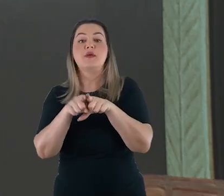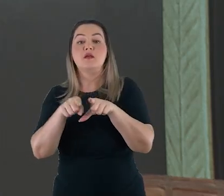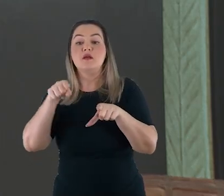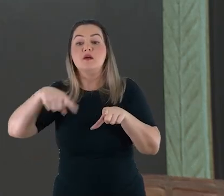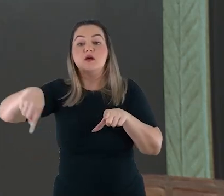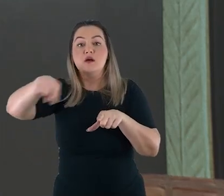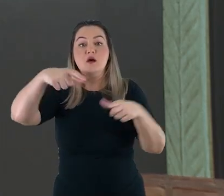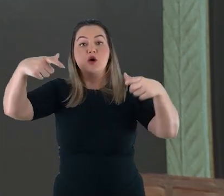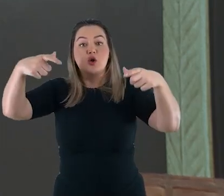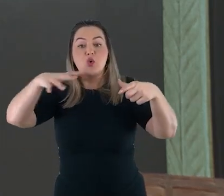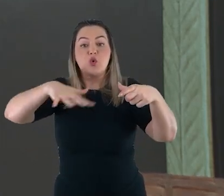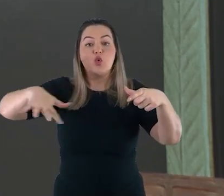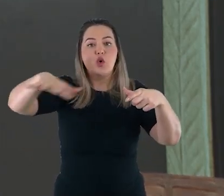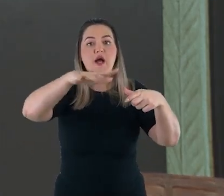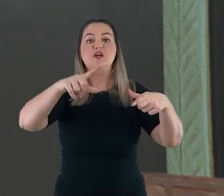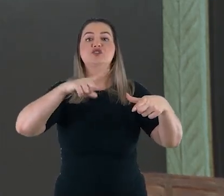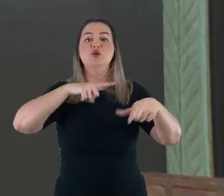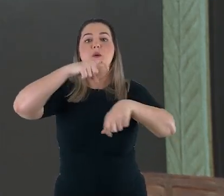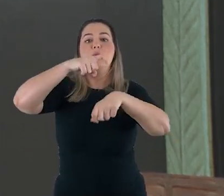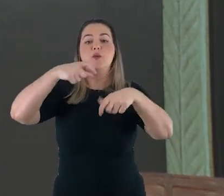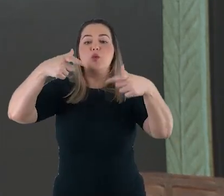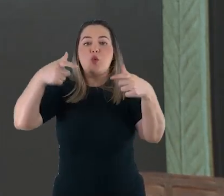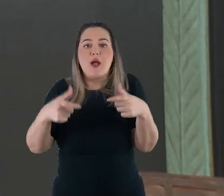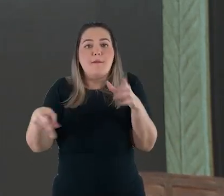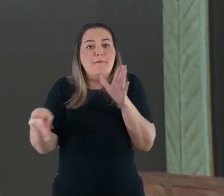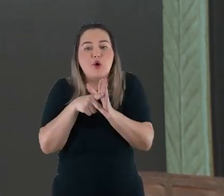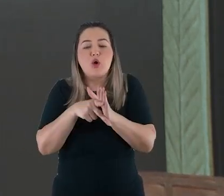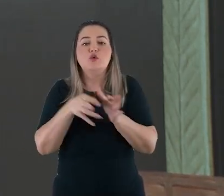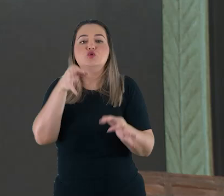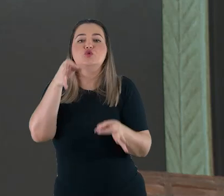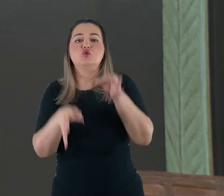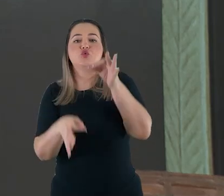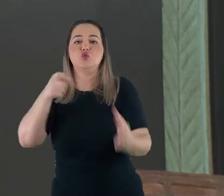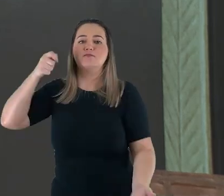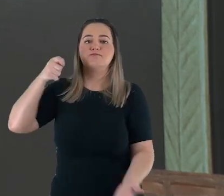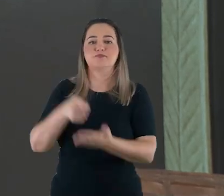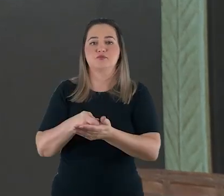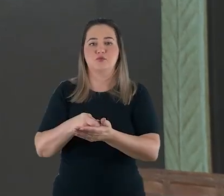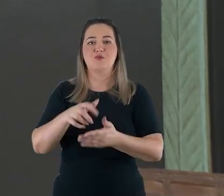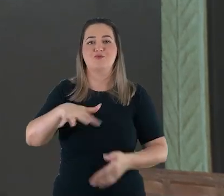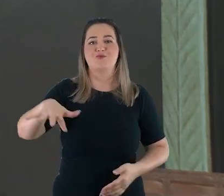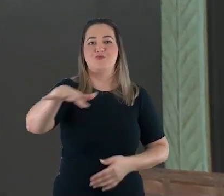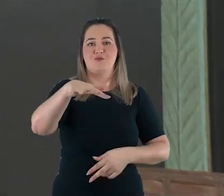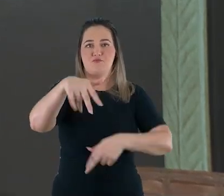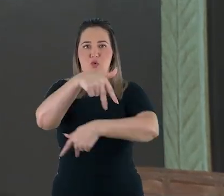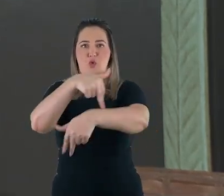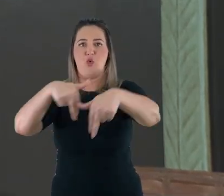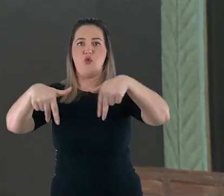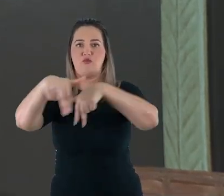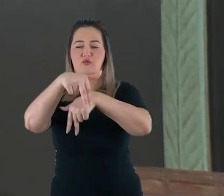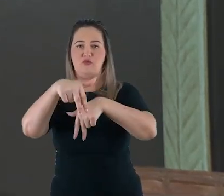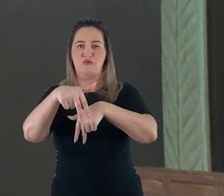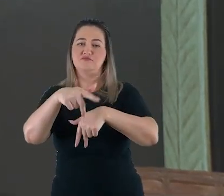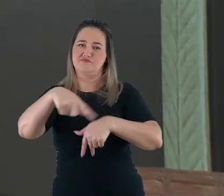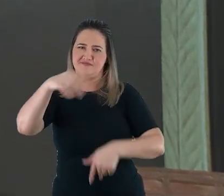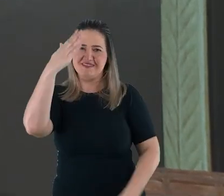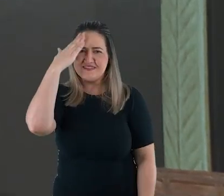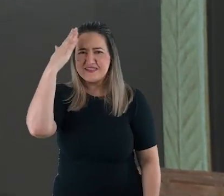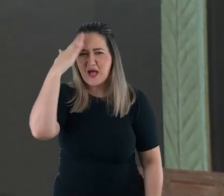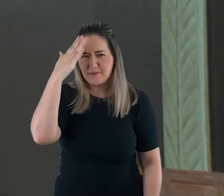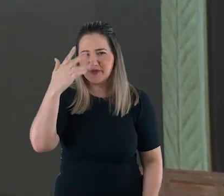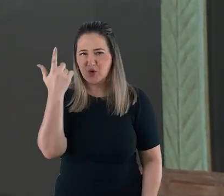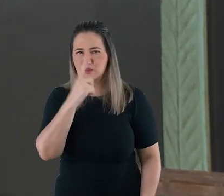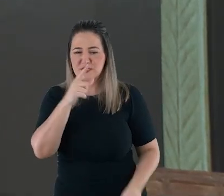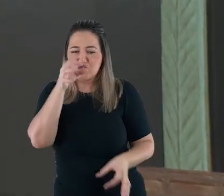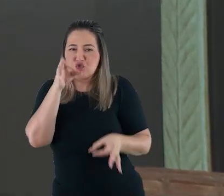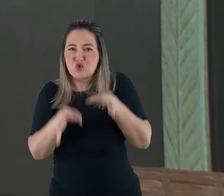lugar, eram feitos os julgamentos do povo. Você sabe, um julgamento, para ser considerado legal e justo,